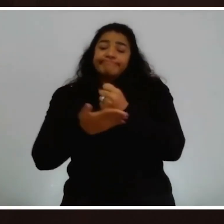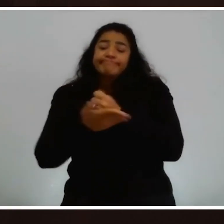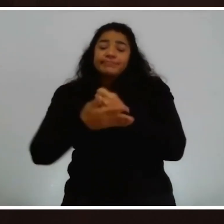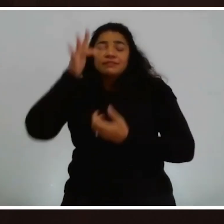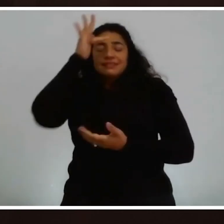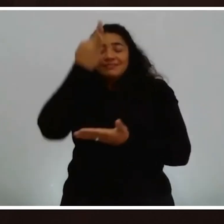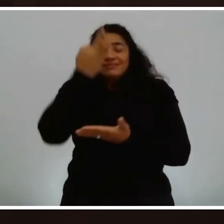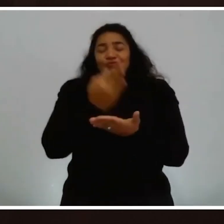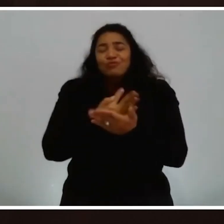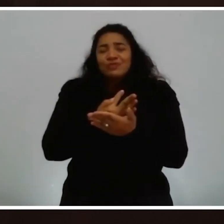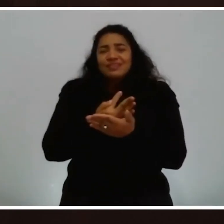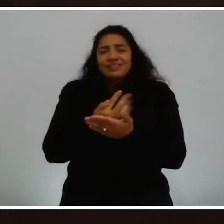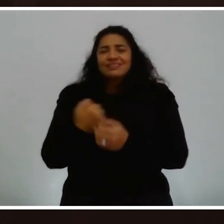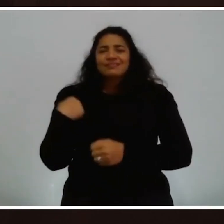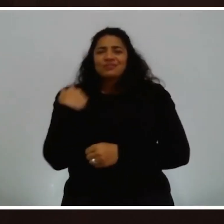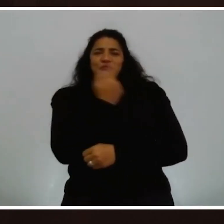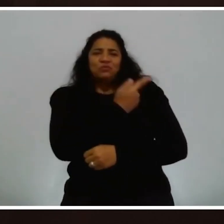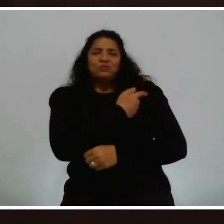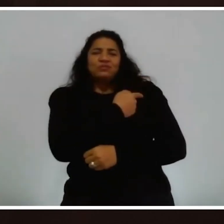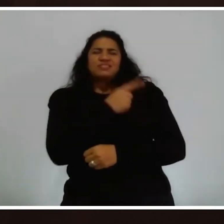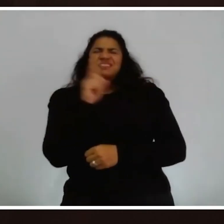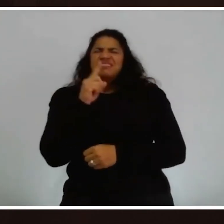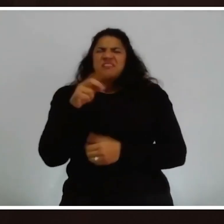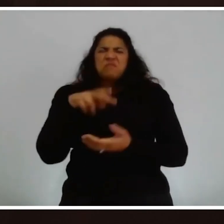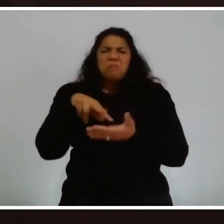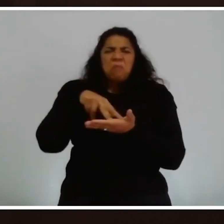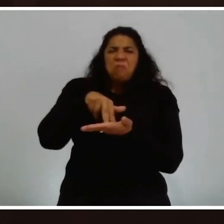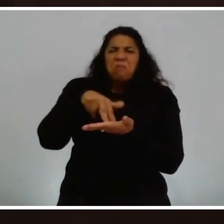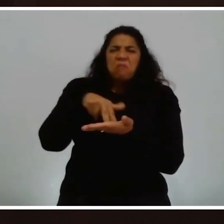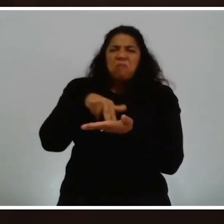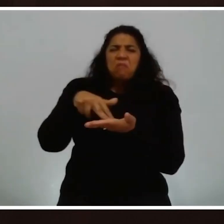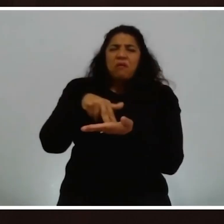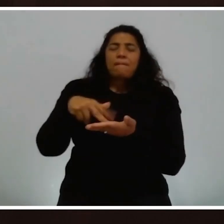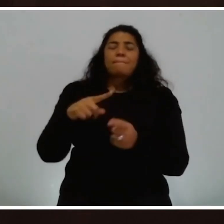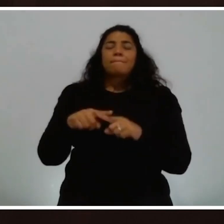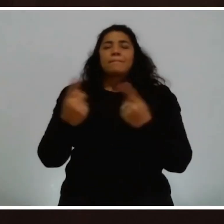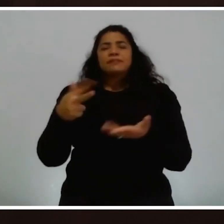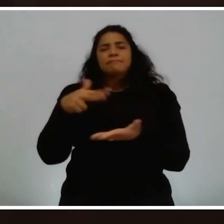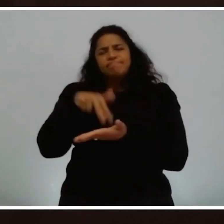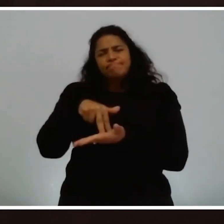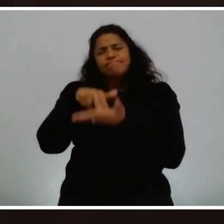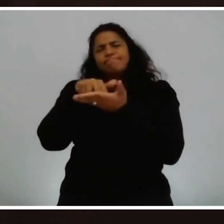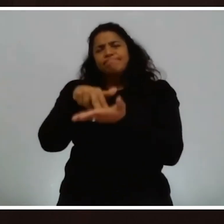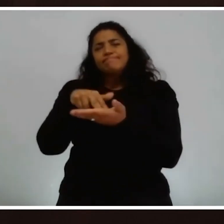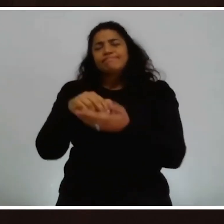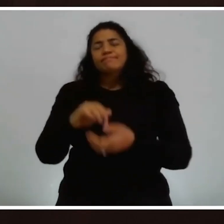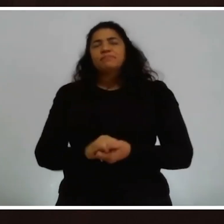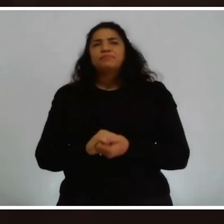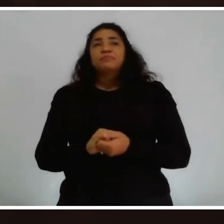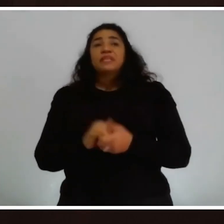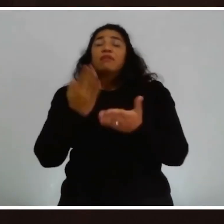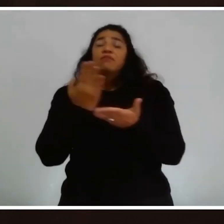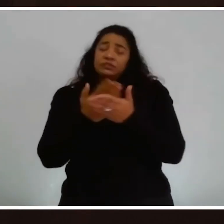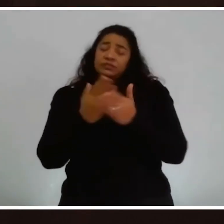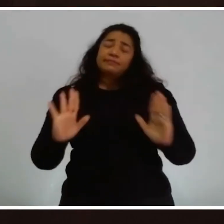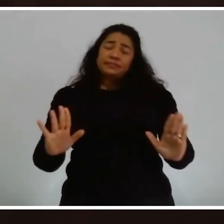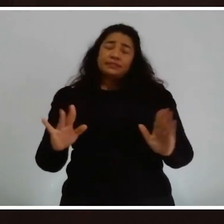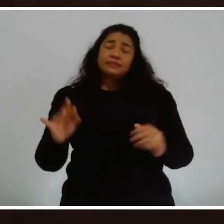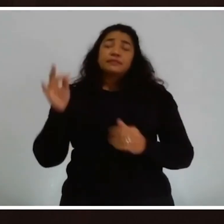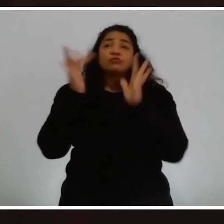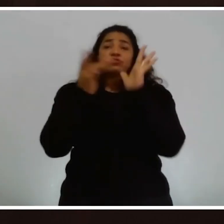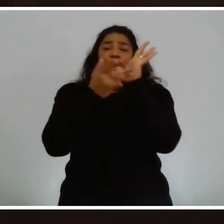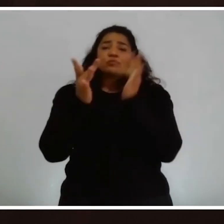inabalável. Bom, vou terminar por aqui. Jesus é o Senhor abençoe a todos. Eu espero